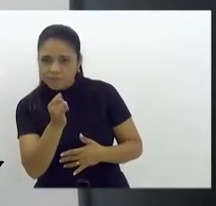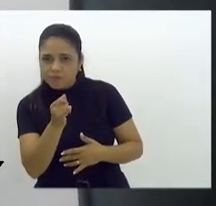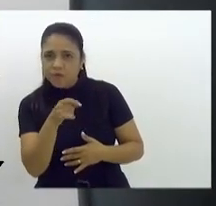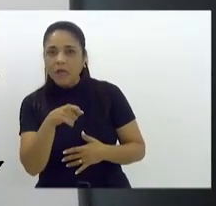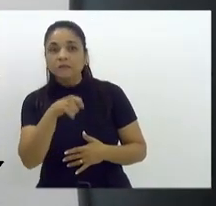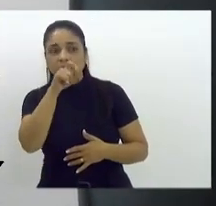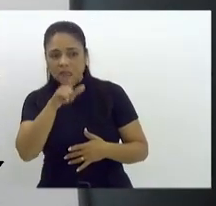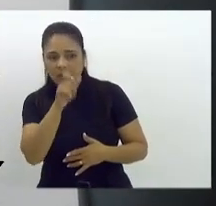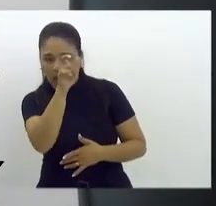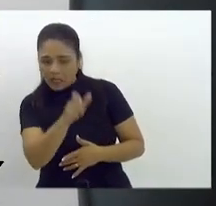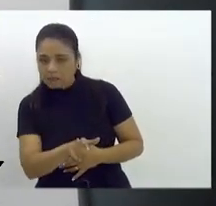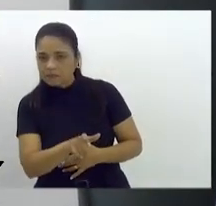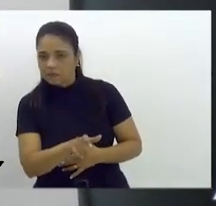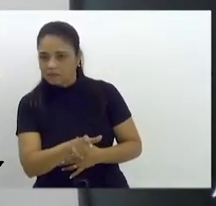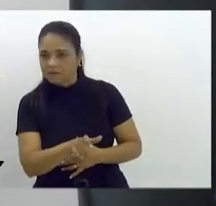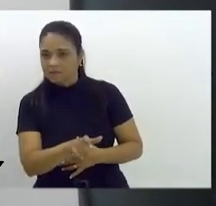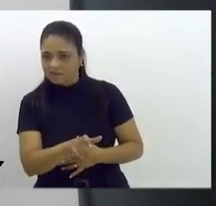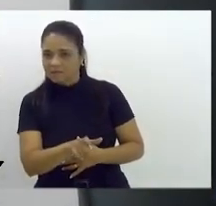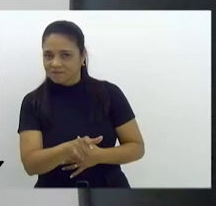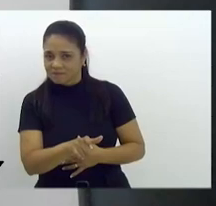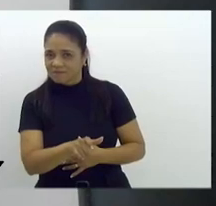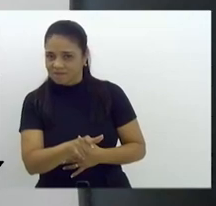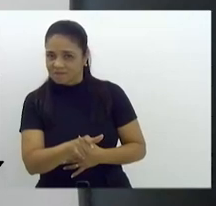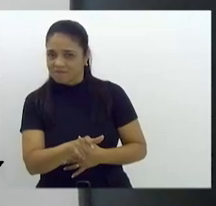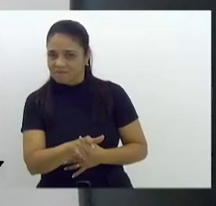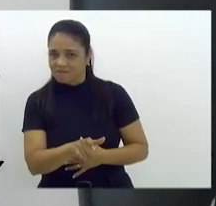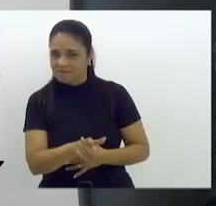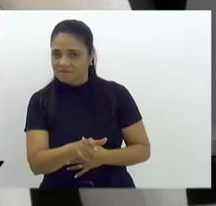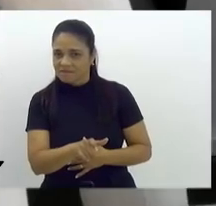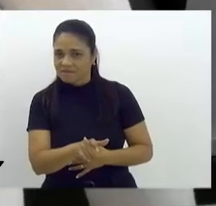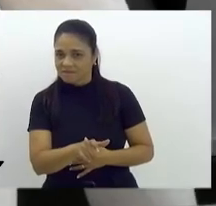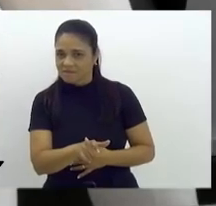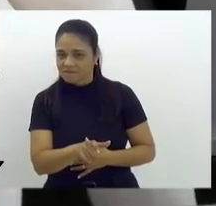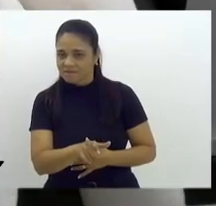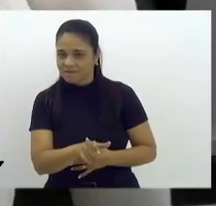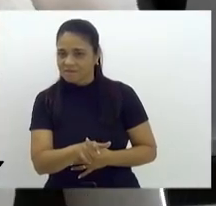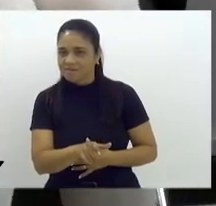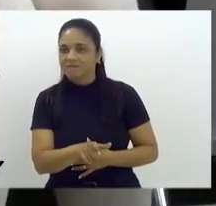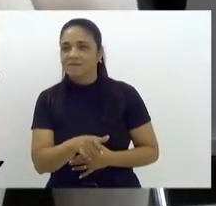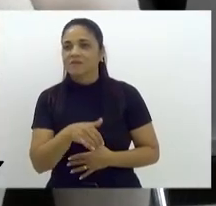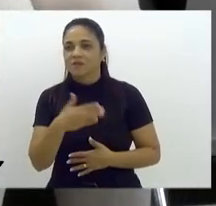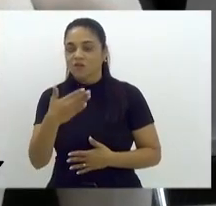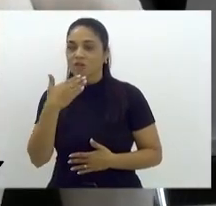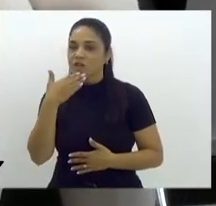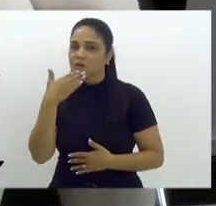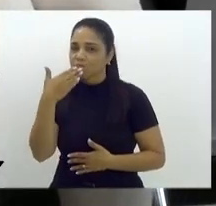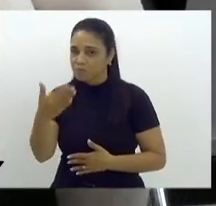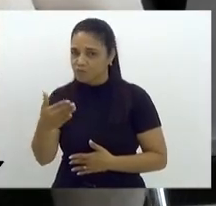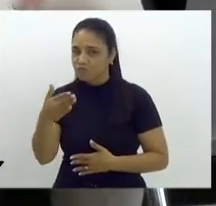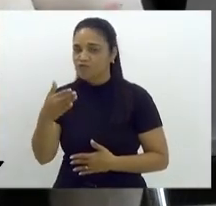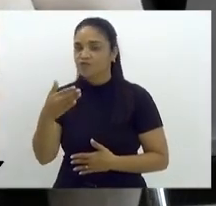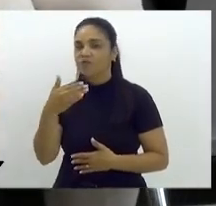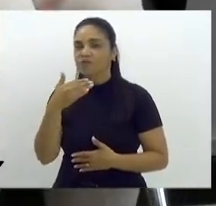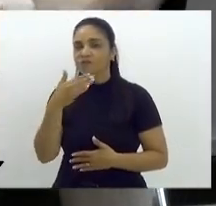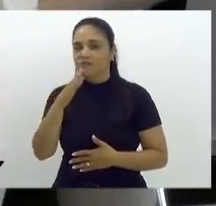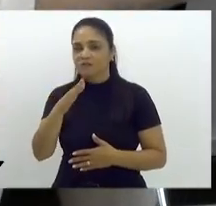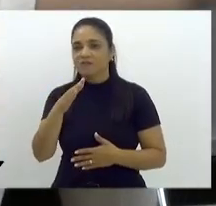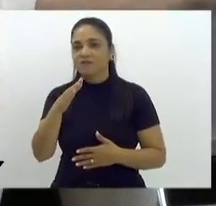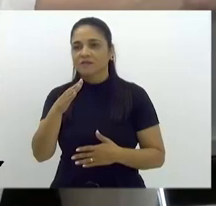então esse aqui defendendo a doutora Bárbara